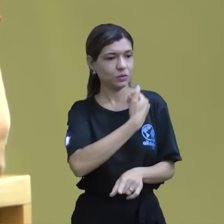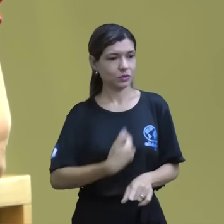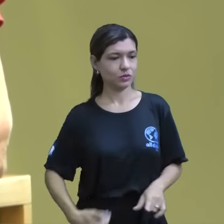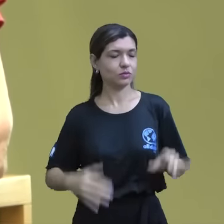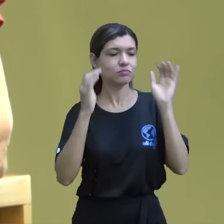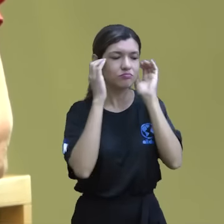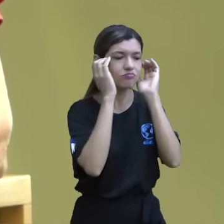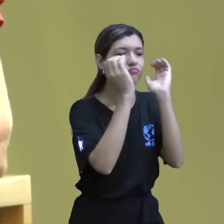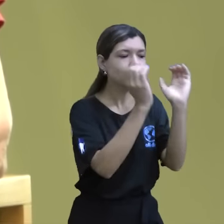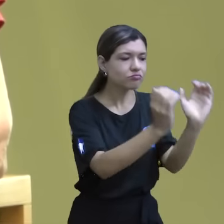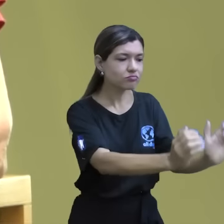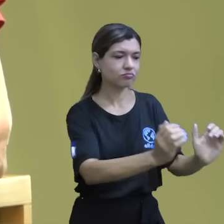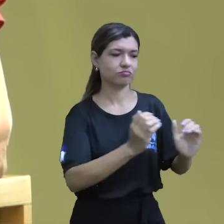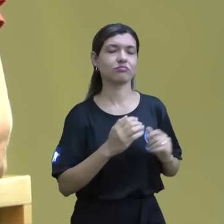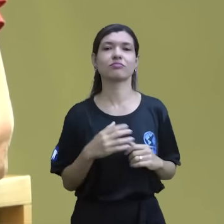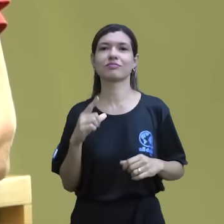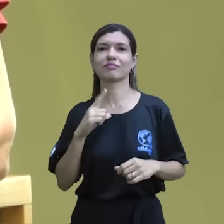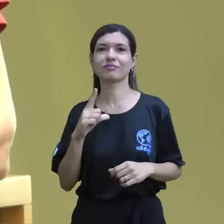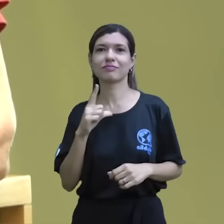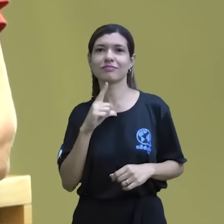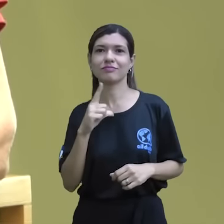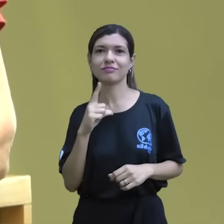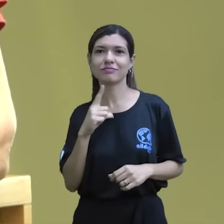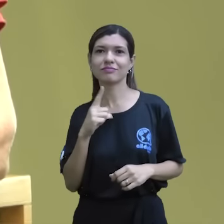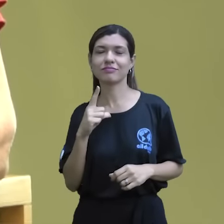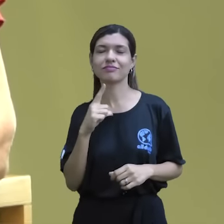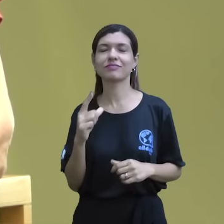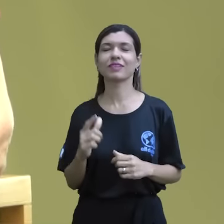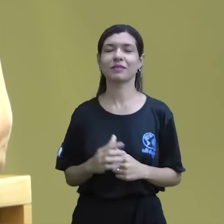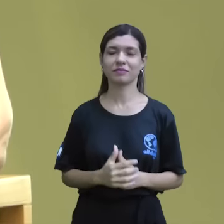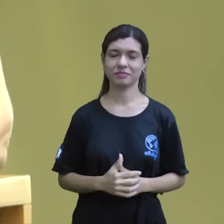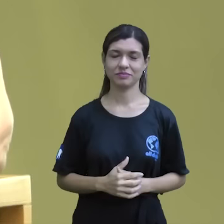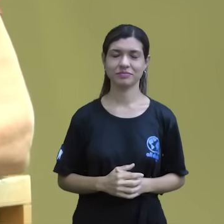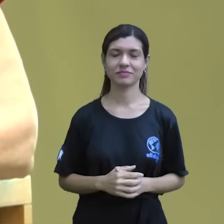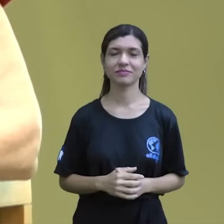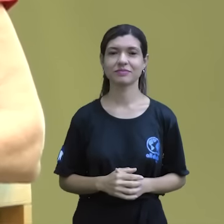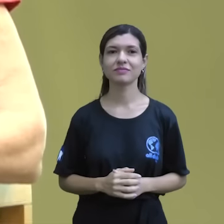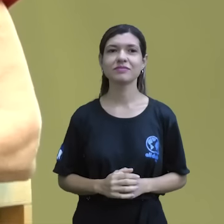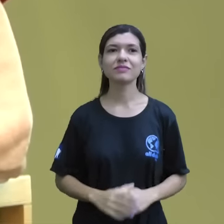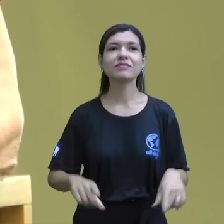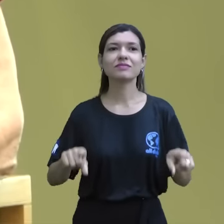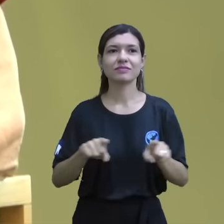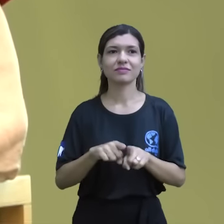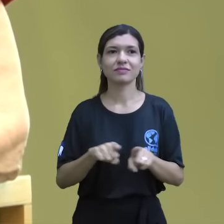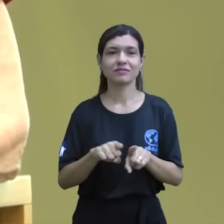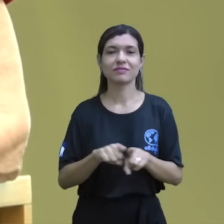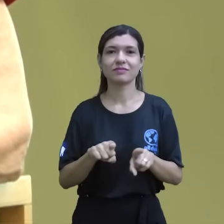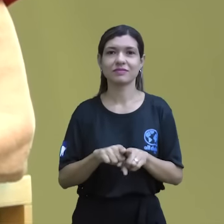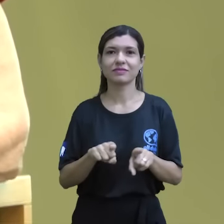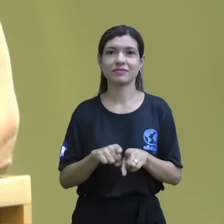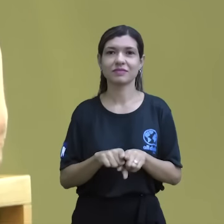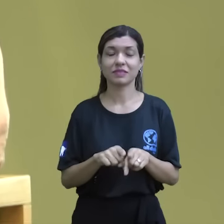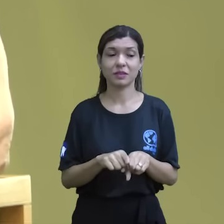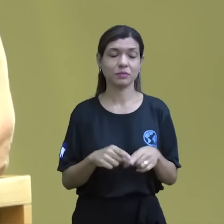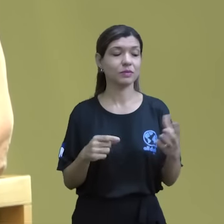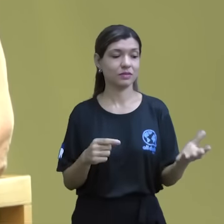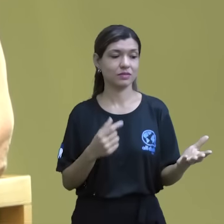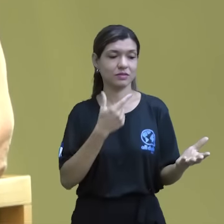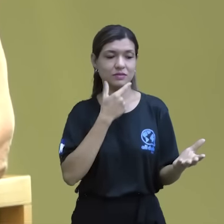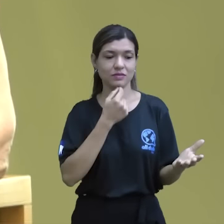homens, quase sempre interessados no cumprimento das leis que discutam e votam. Então, esse